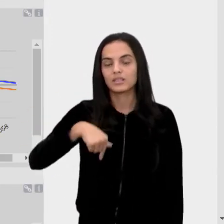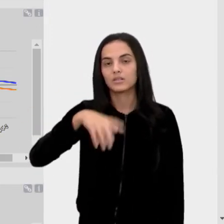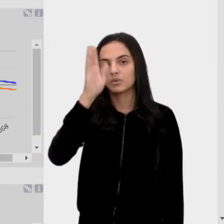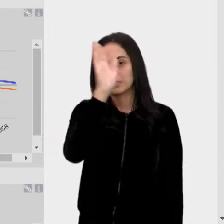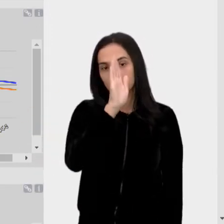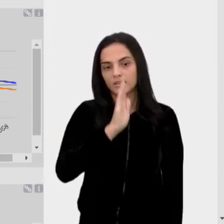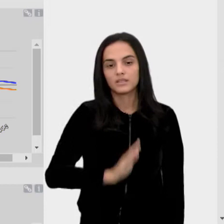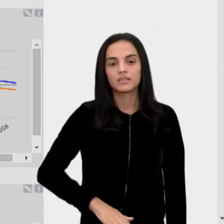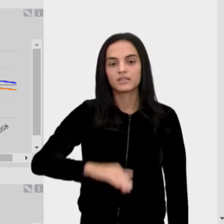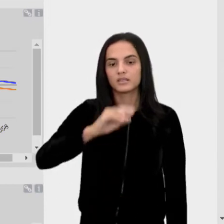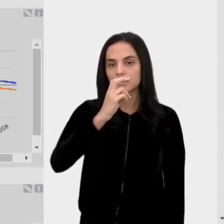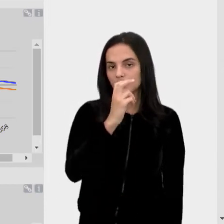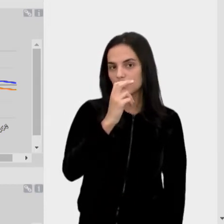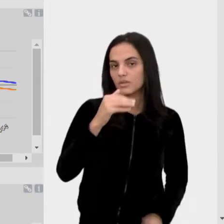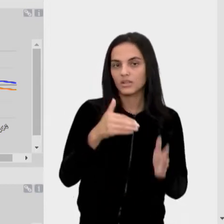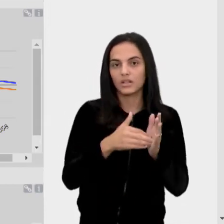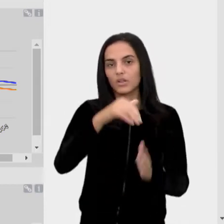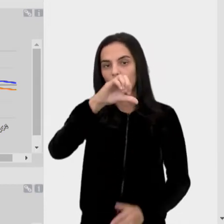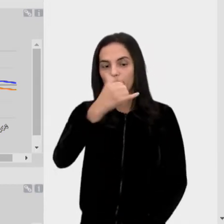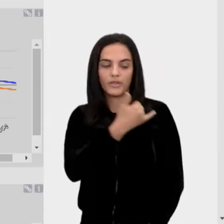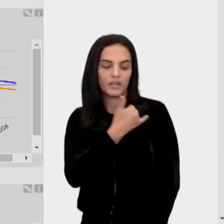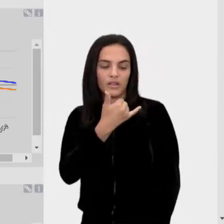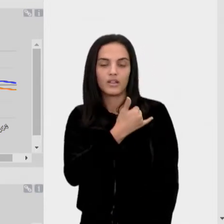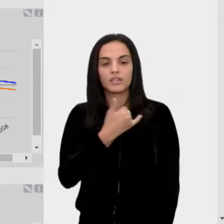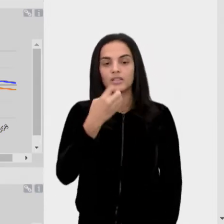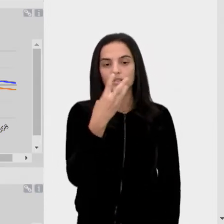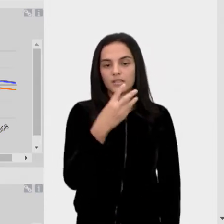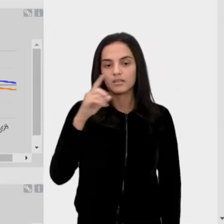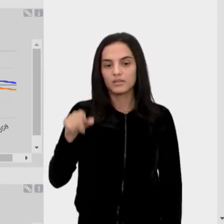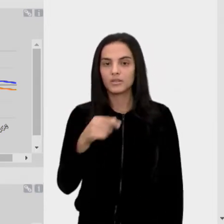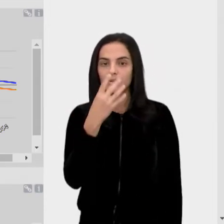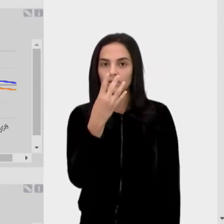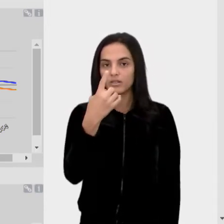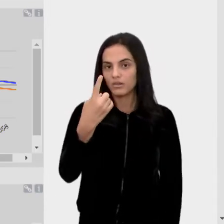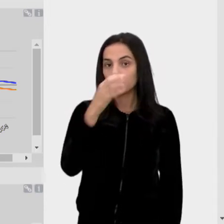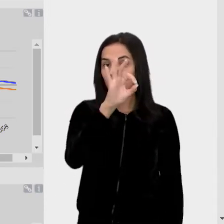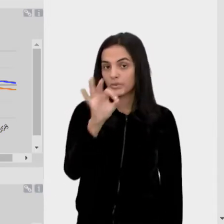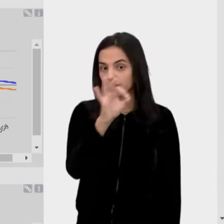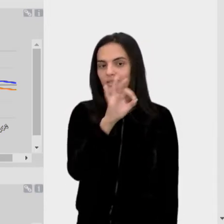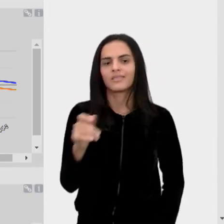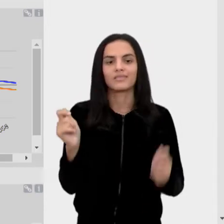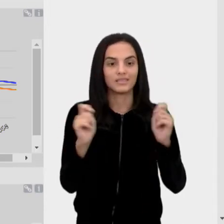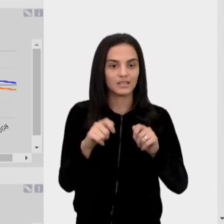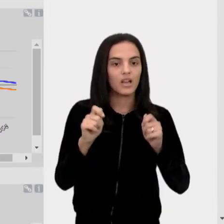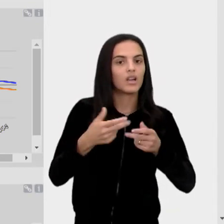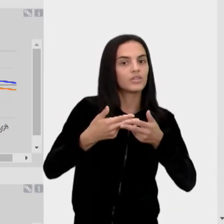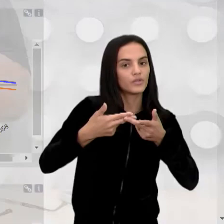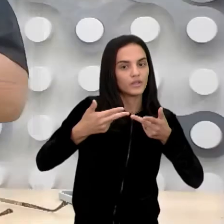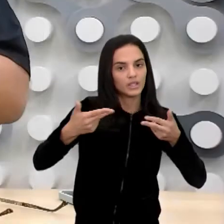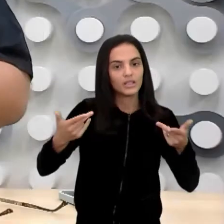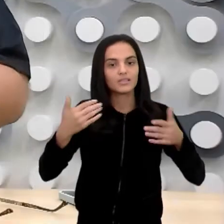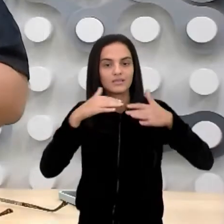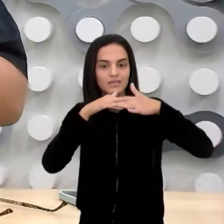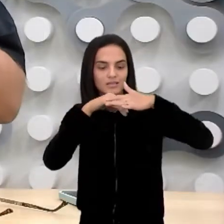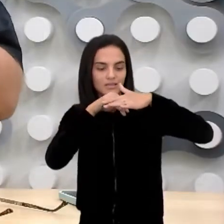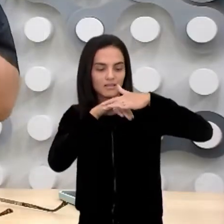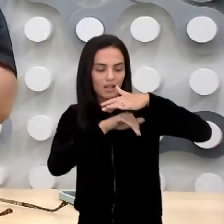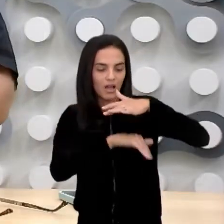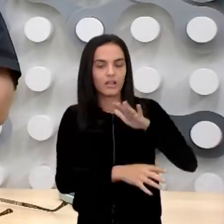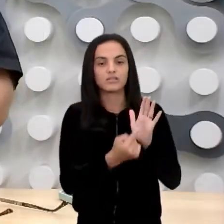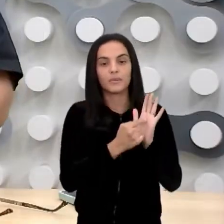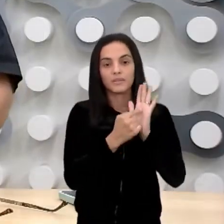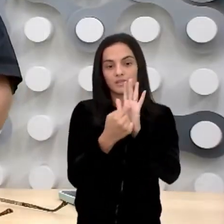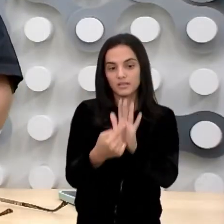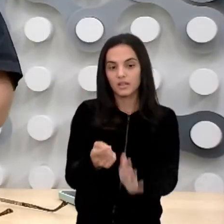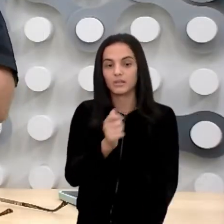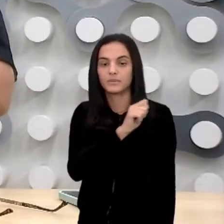de 5 a 9 anos é 3,41%. Ou seja, dá para o professor fazer aí vários, né, dados, né, apresentar para